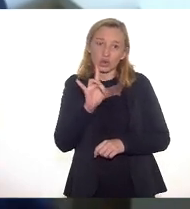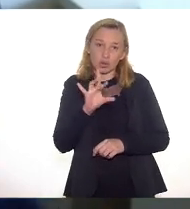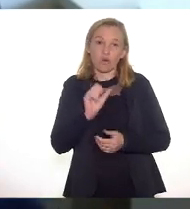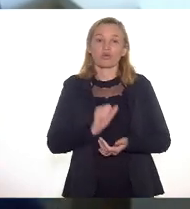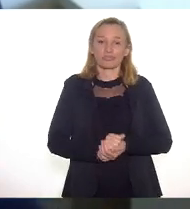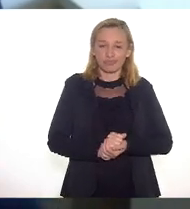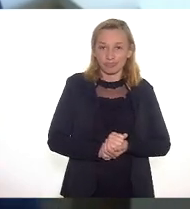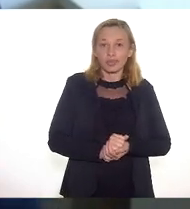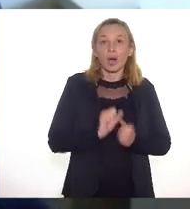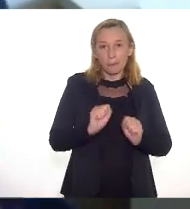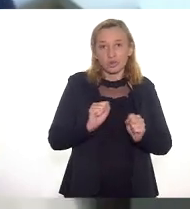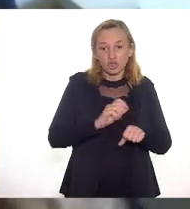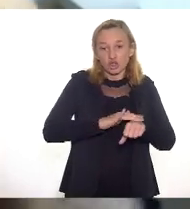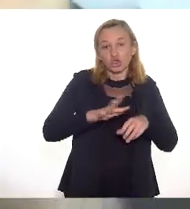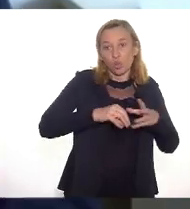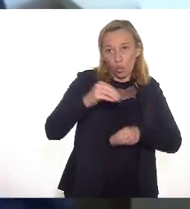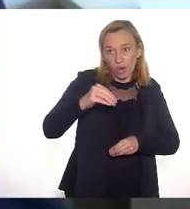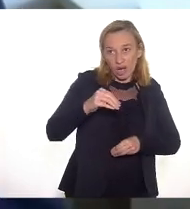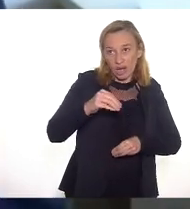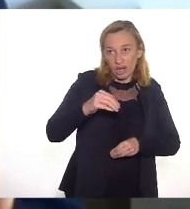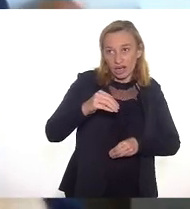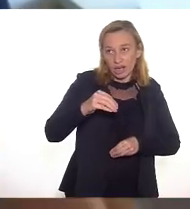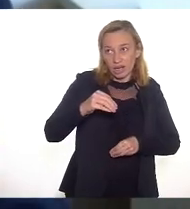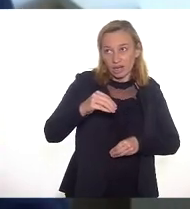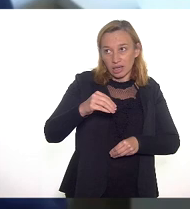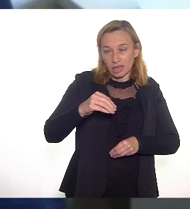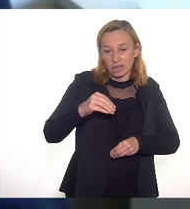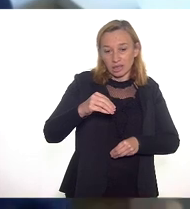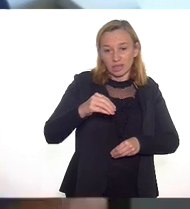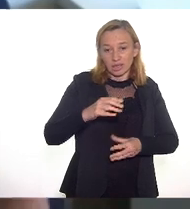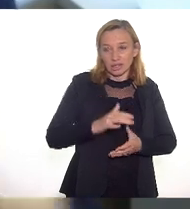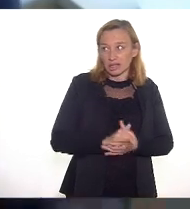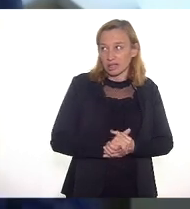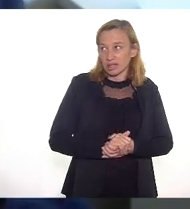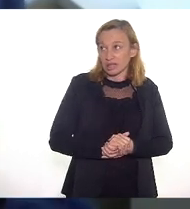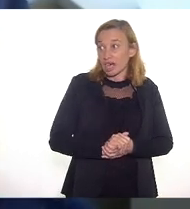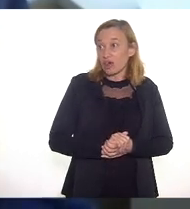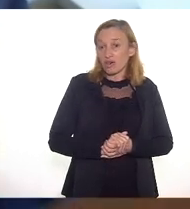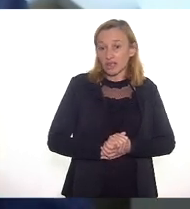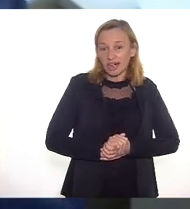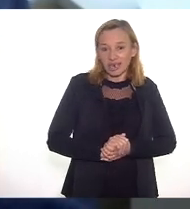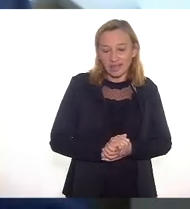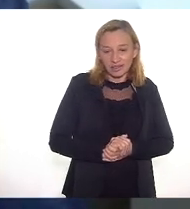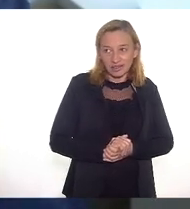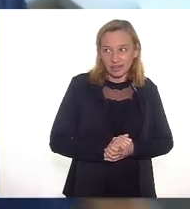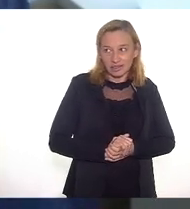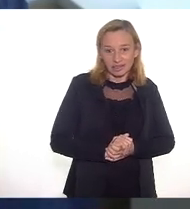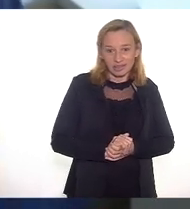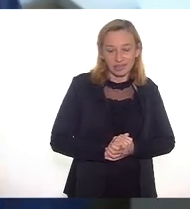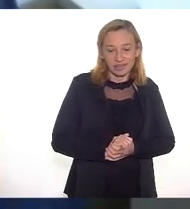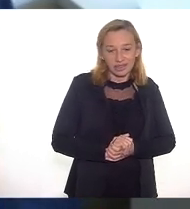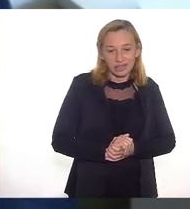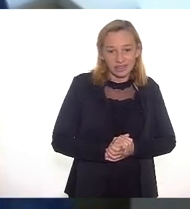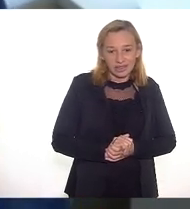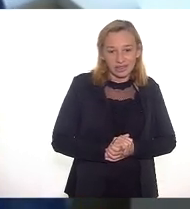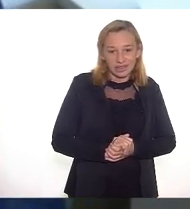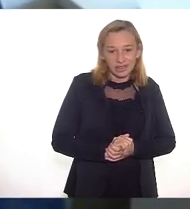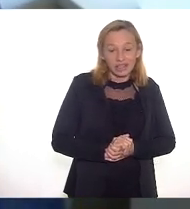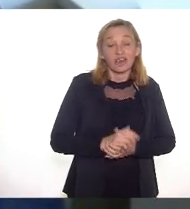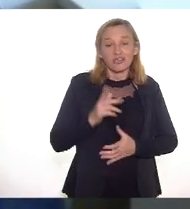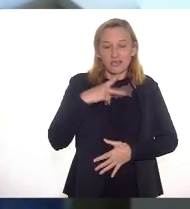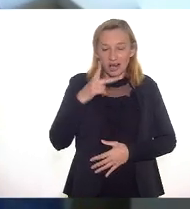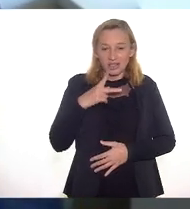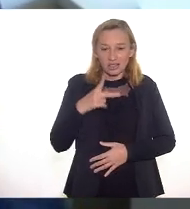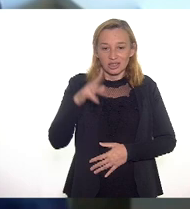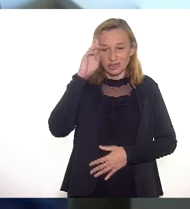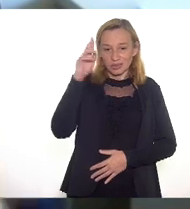pode até te curar. O soro antiofídico é do veneno da cobra e cura. Dito isso, senhor